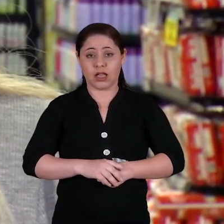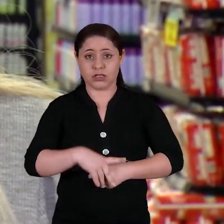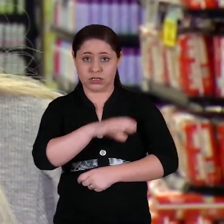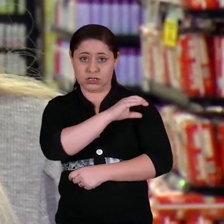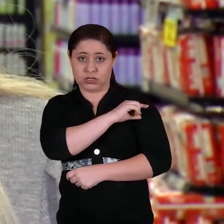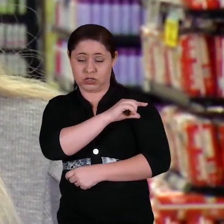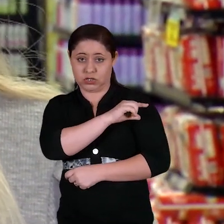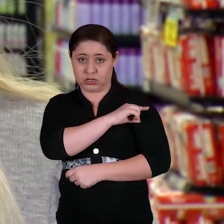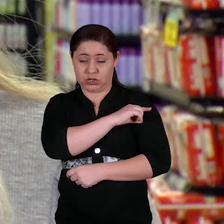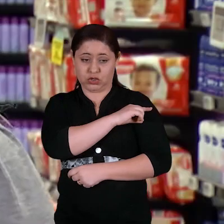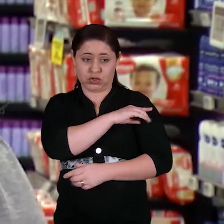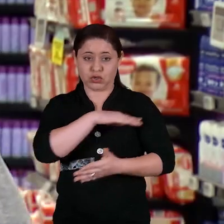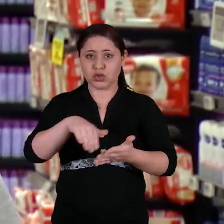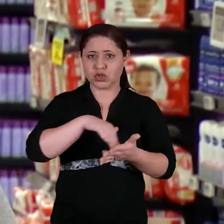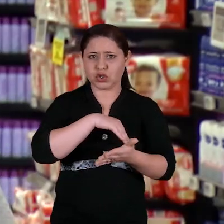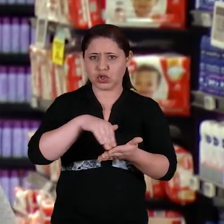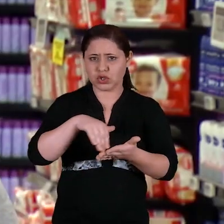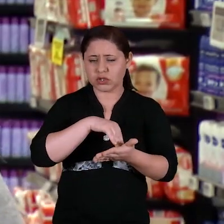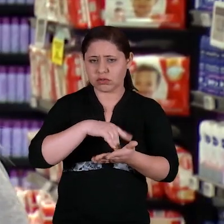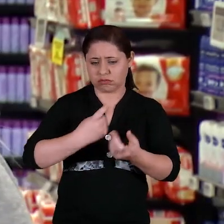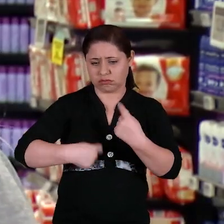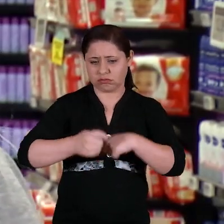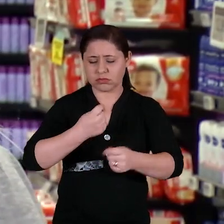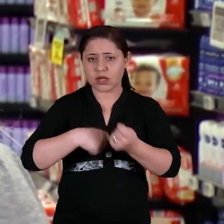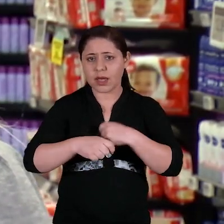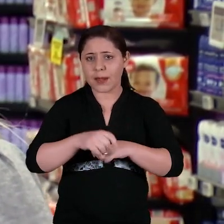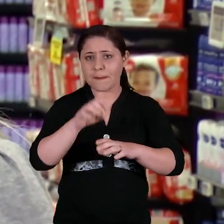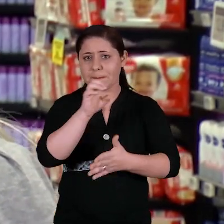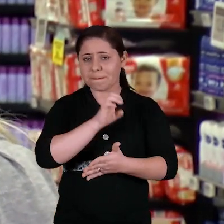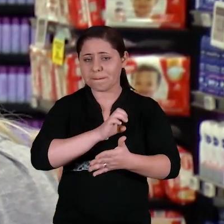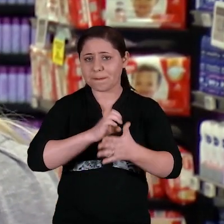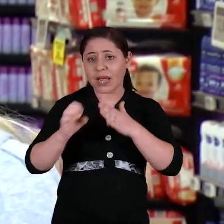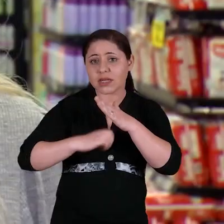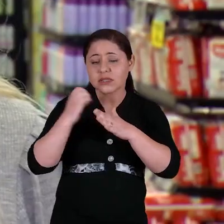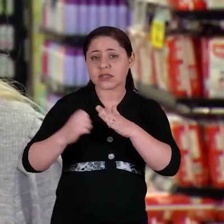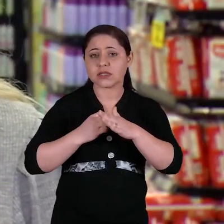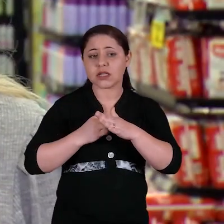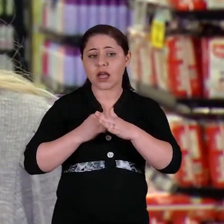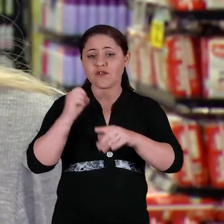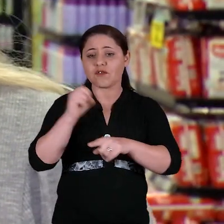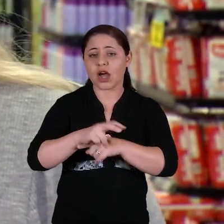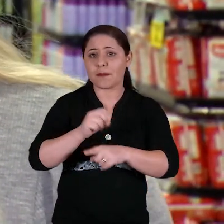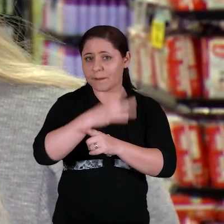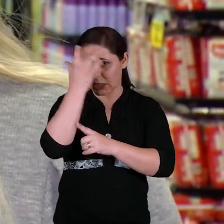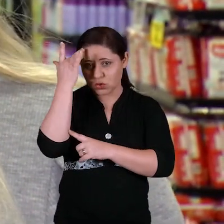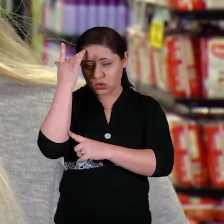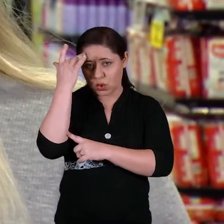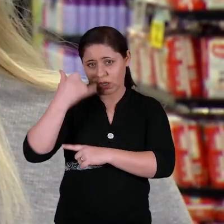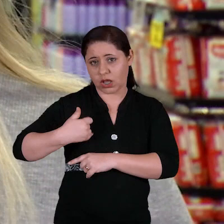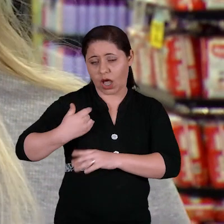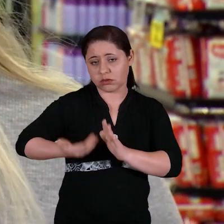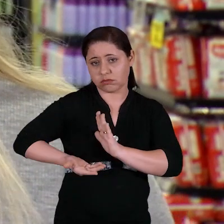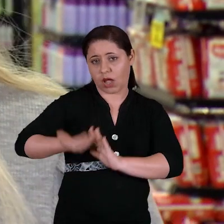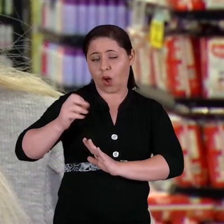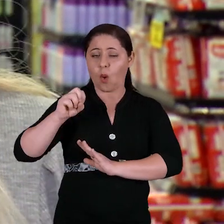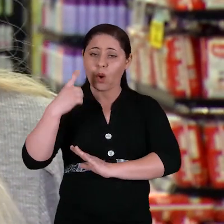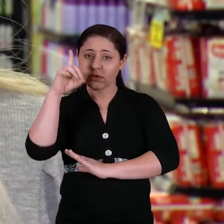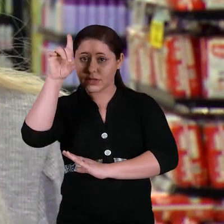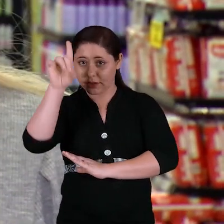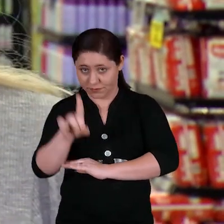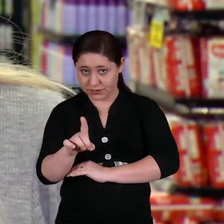de Gente e Gestão, a empresa tem contratado pessoas na terceira idade ou com algum tipo de deficiência com